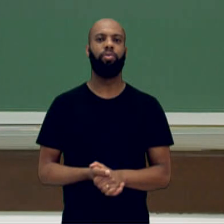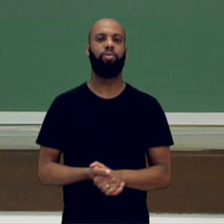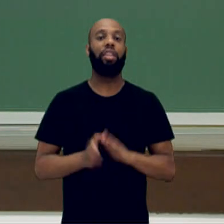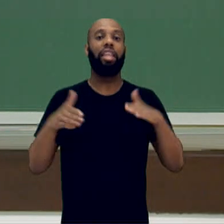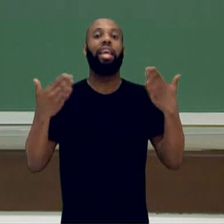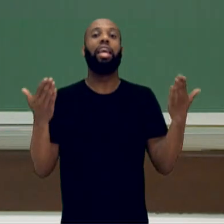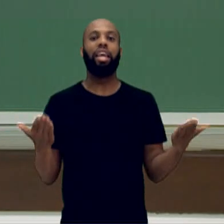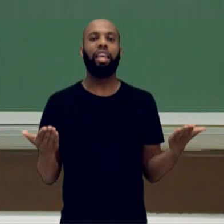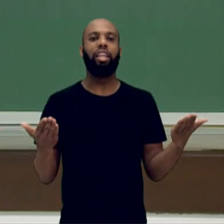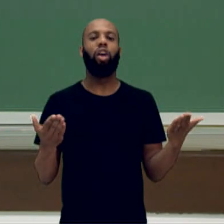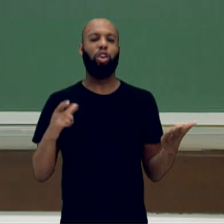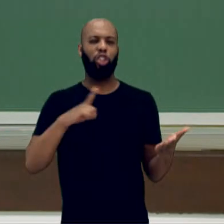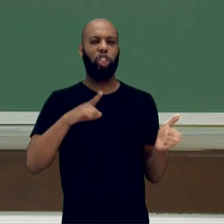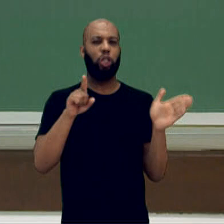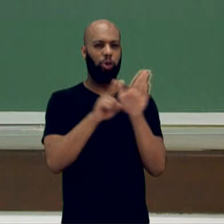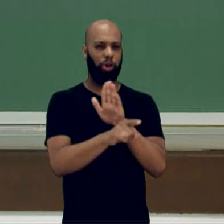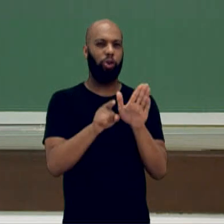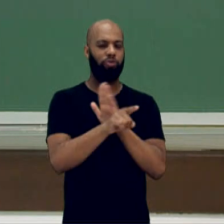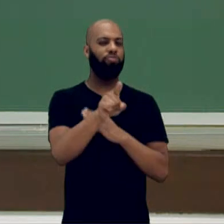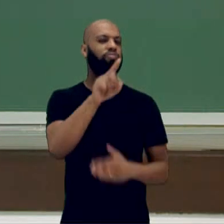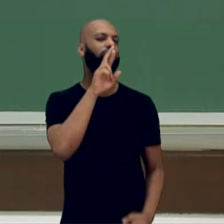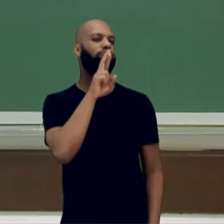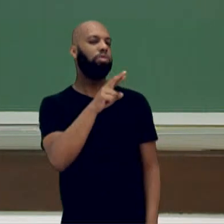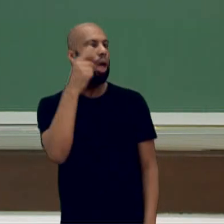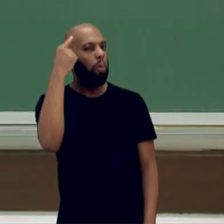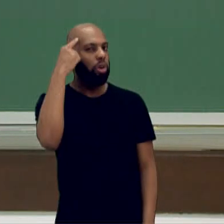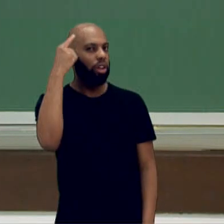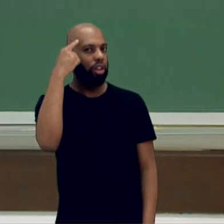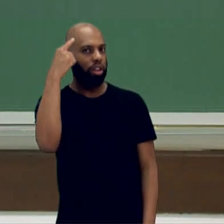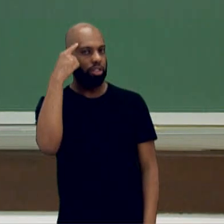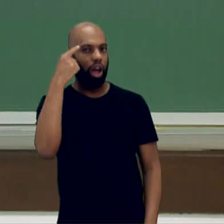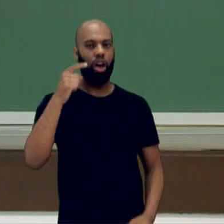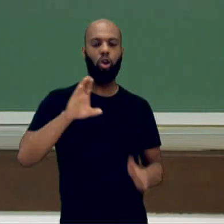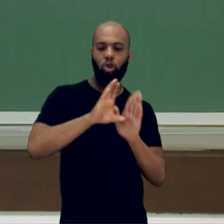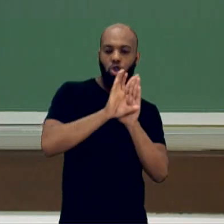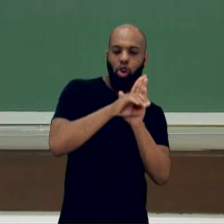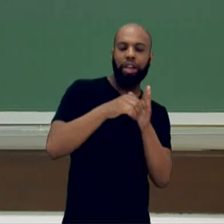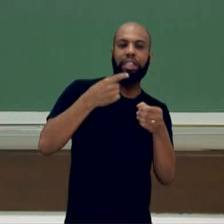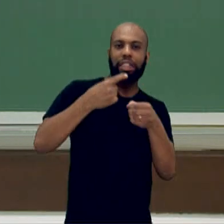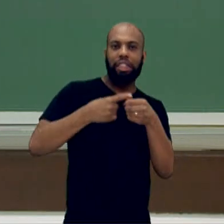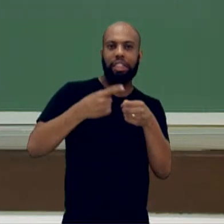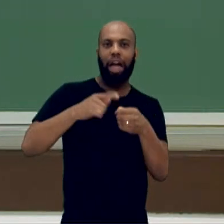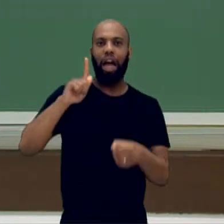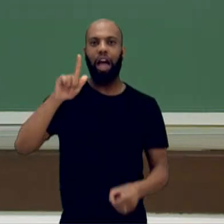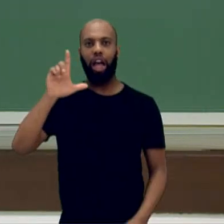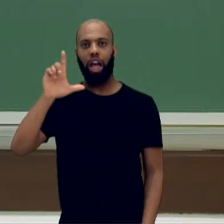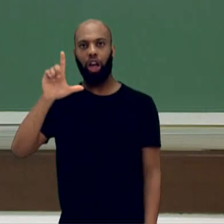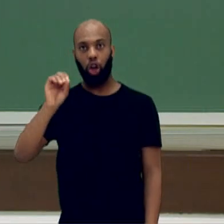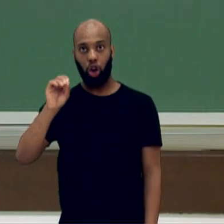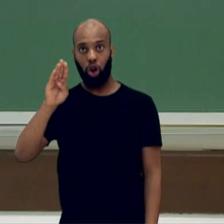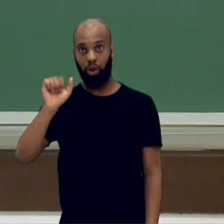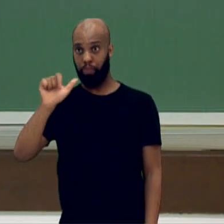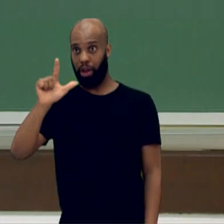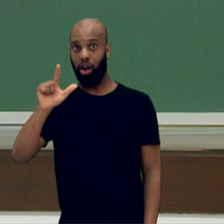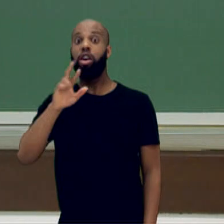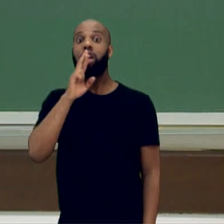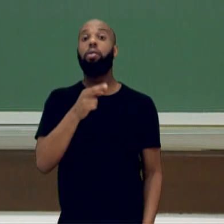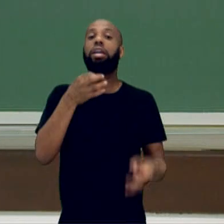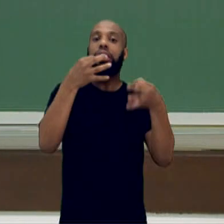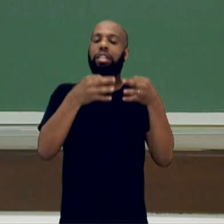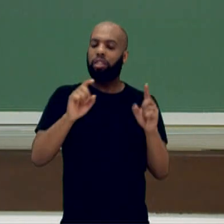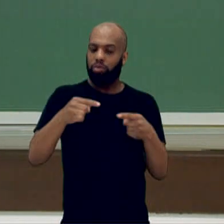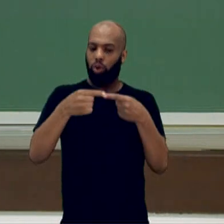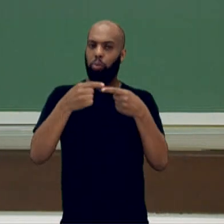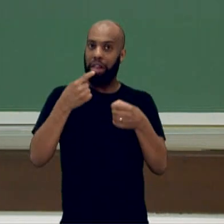Então, pessoal, ficou um exercício aí para vocês pensarem um pouquinho nesses conceitos de cidades globais, né? E aí, a resposta aqui